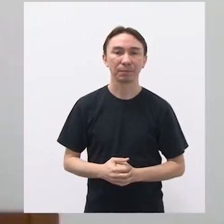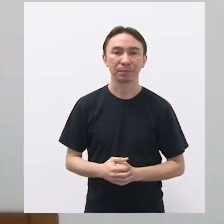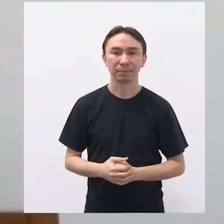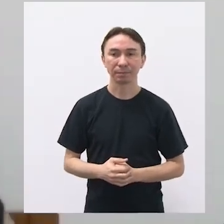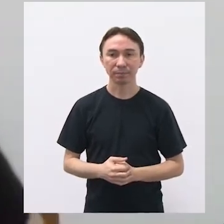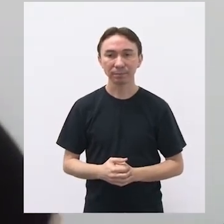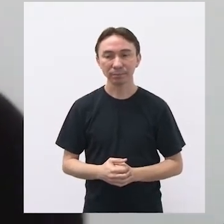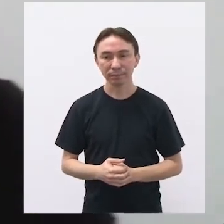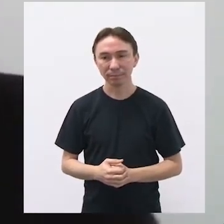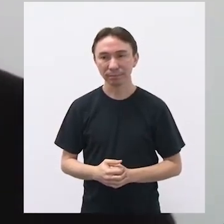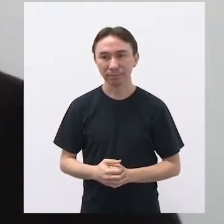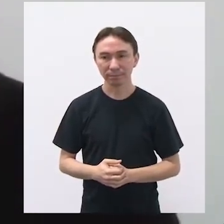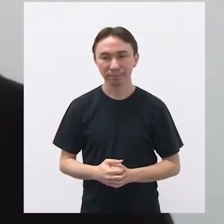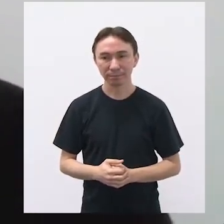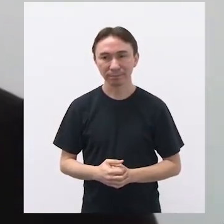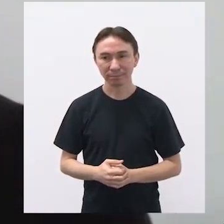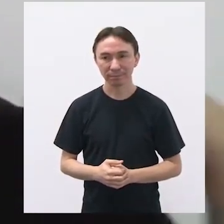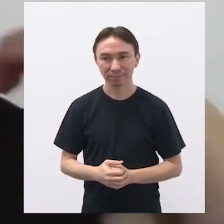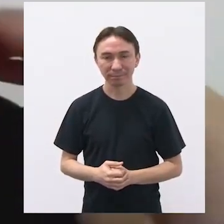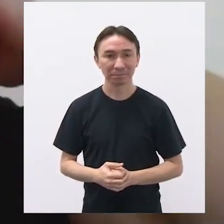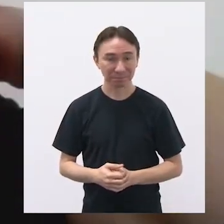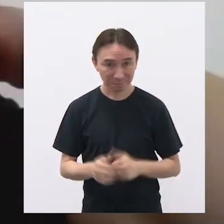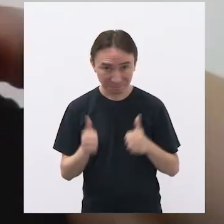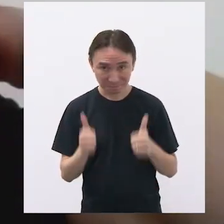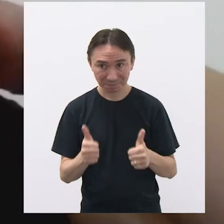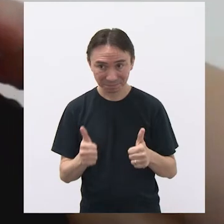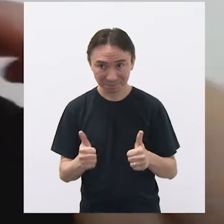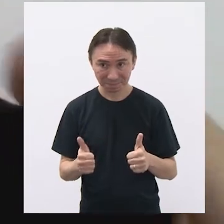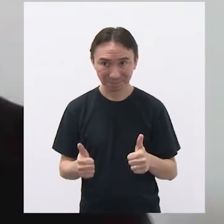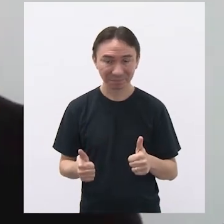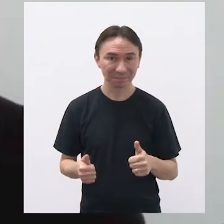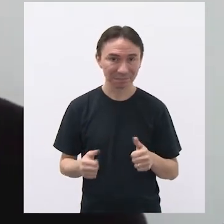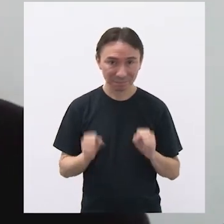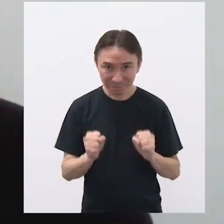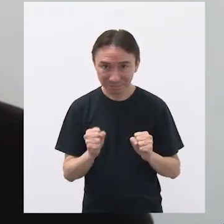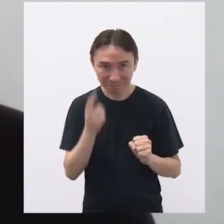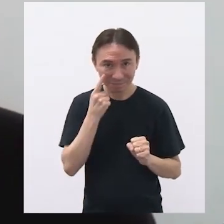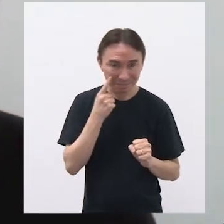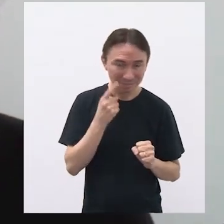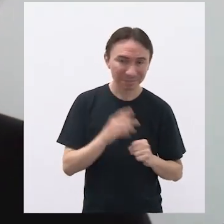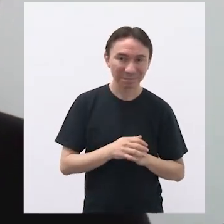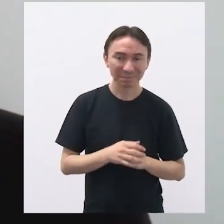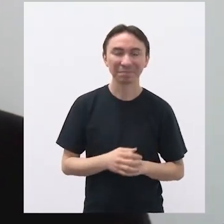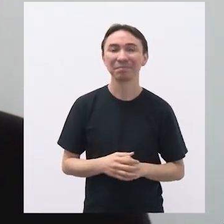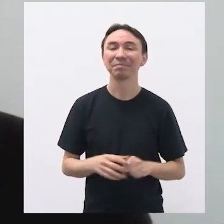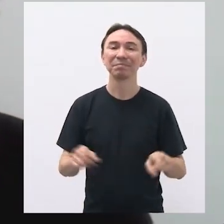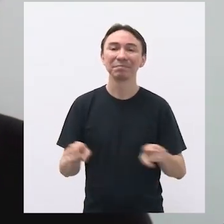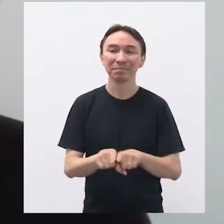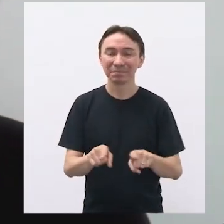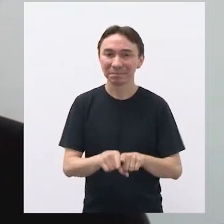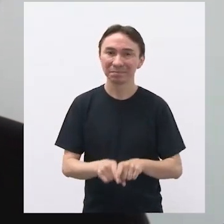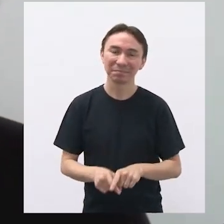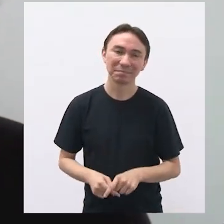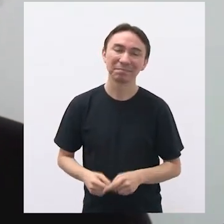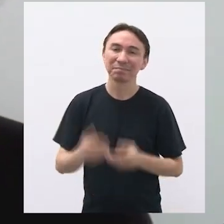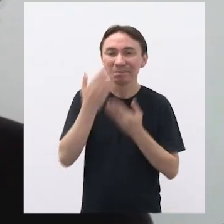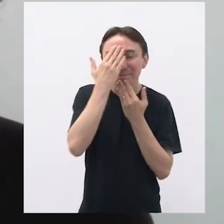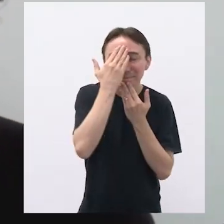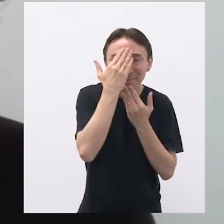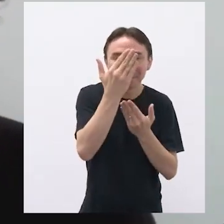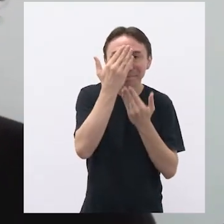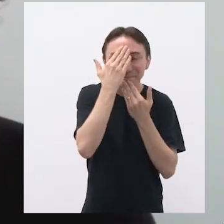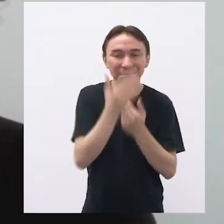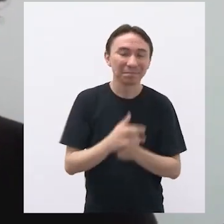Oi, Mário, posso pegar a palavra já, para aproveitar o tempo? Então, também quero agradecer,